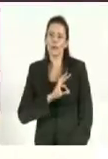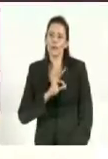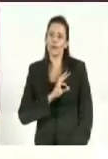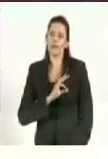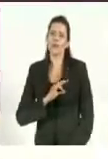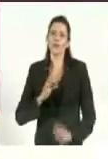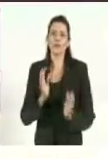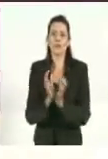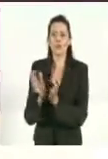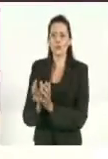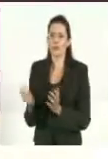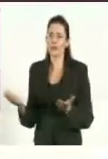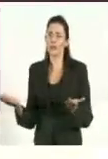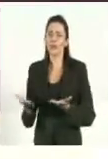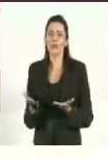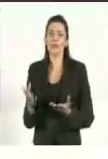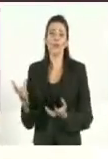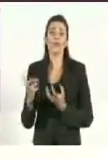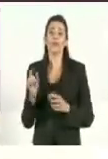de Polícia Civil.